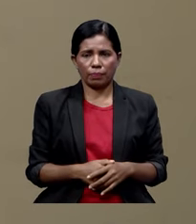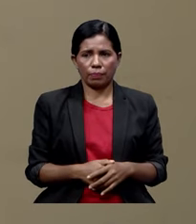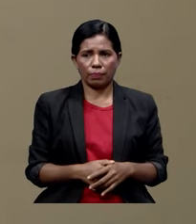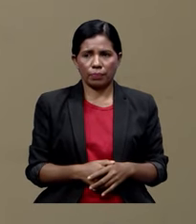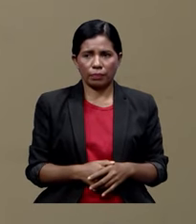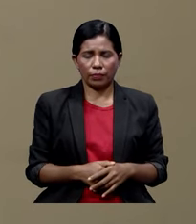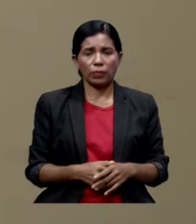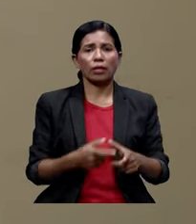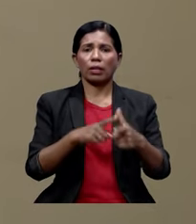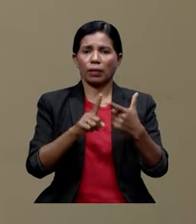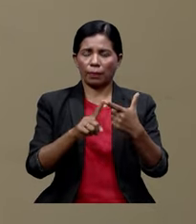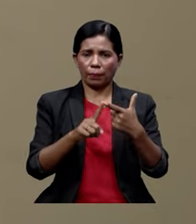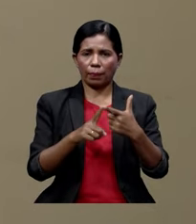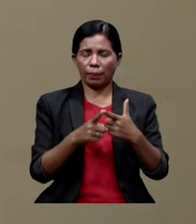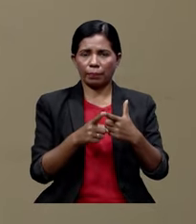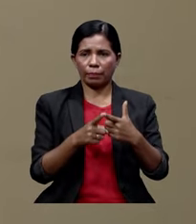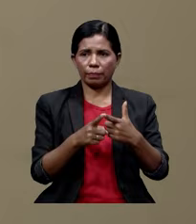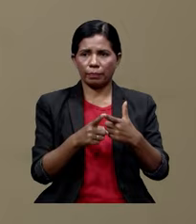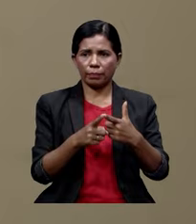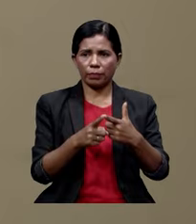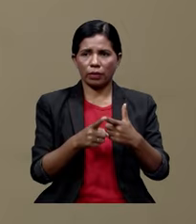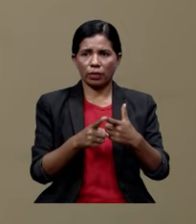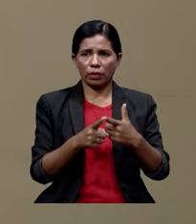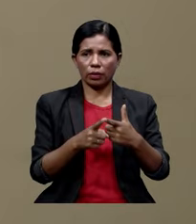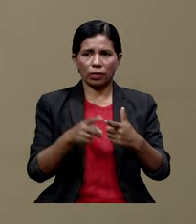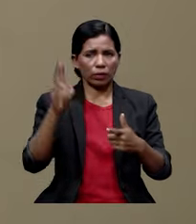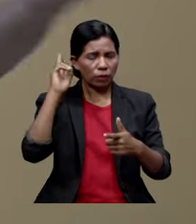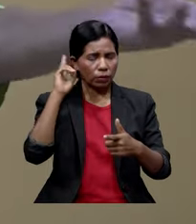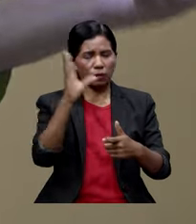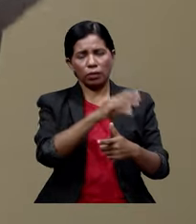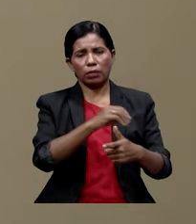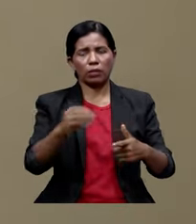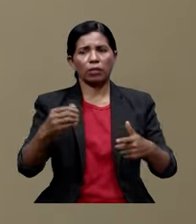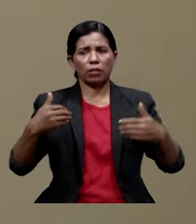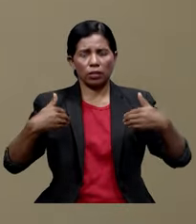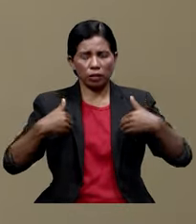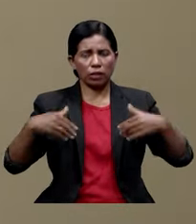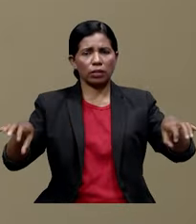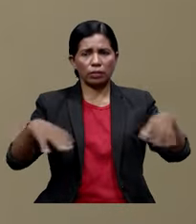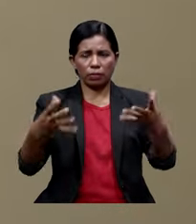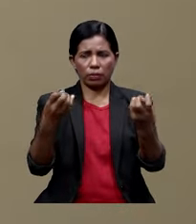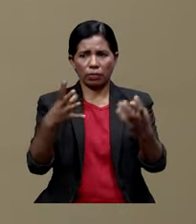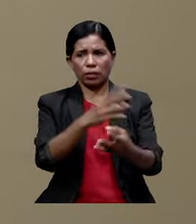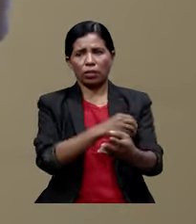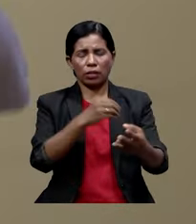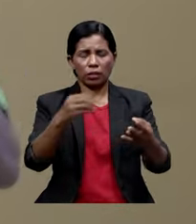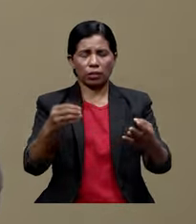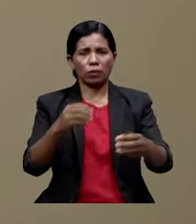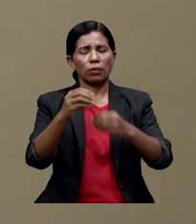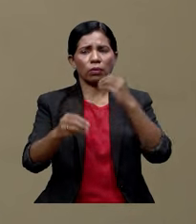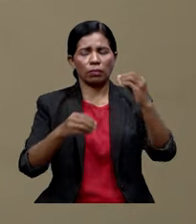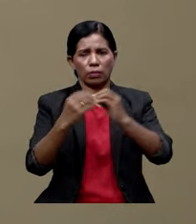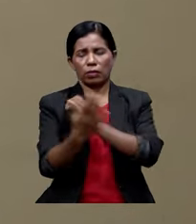porque depois, agora estamos a depender muito da assistência também jurídica